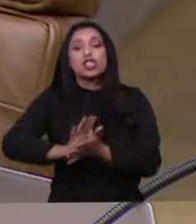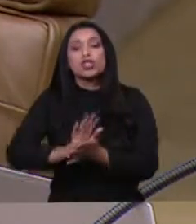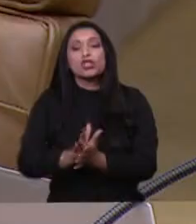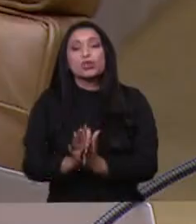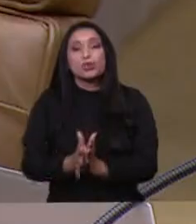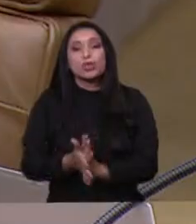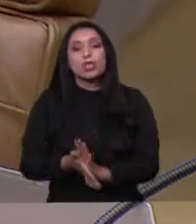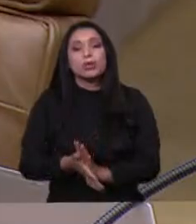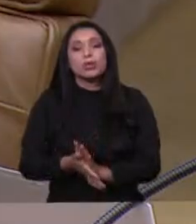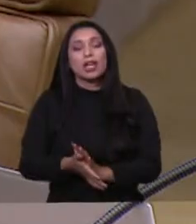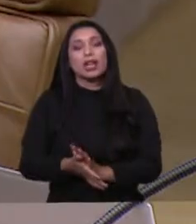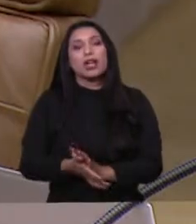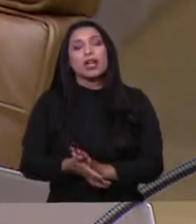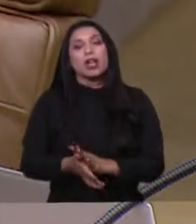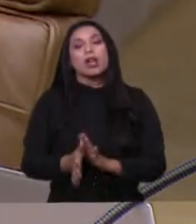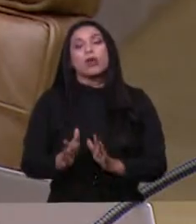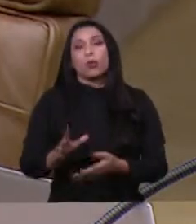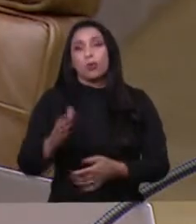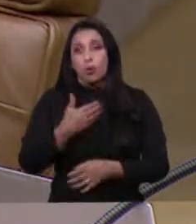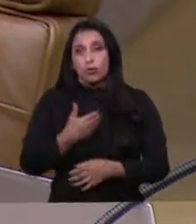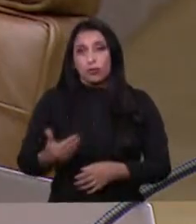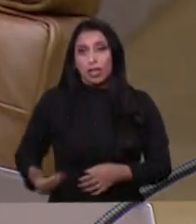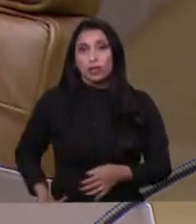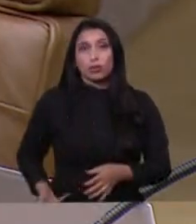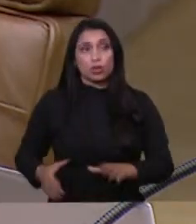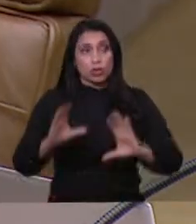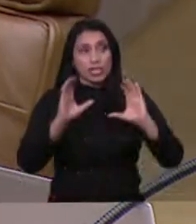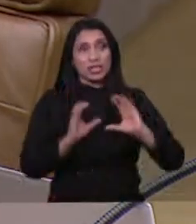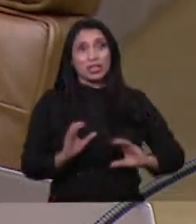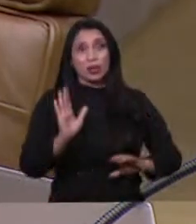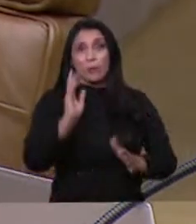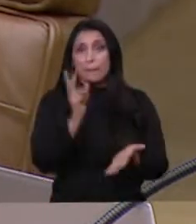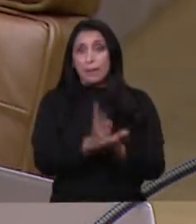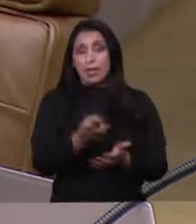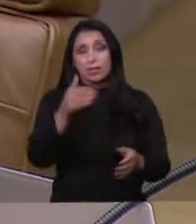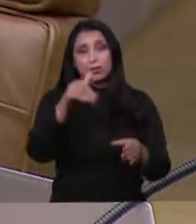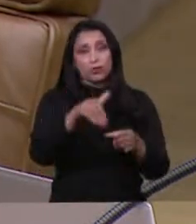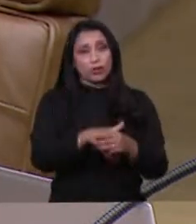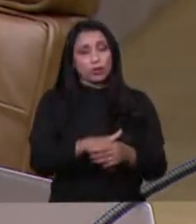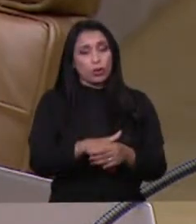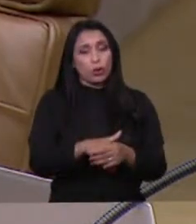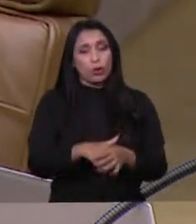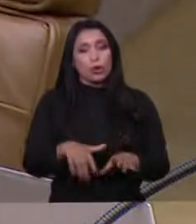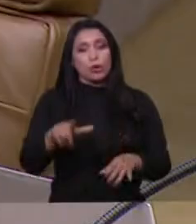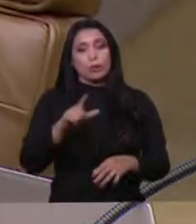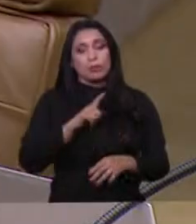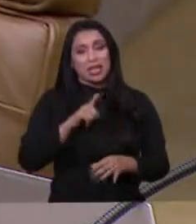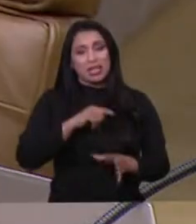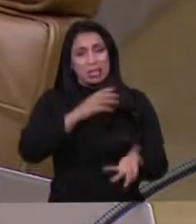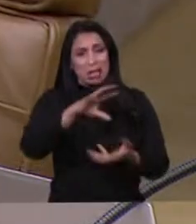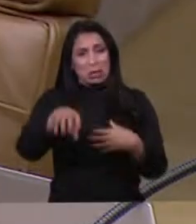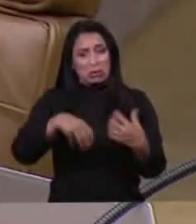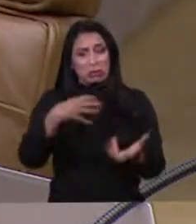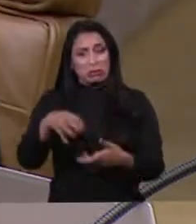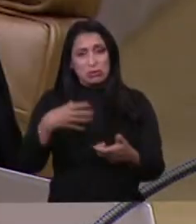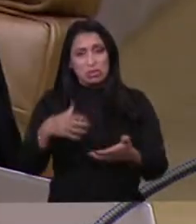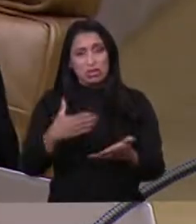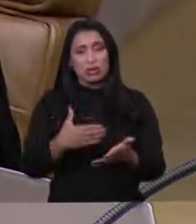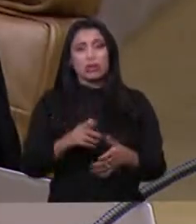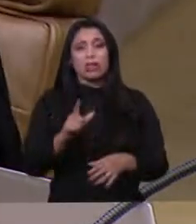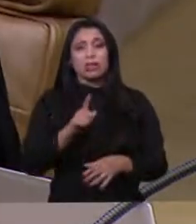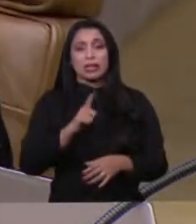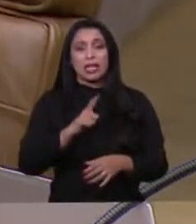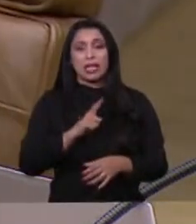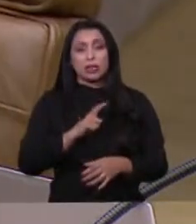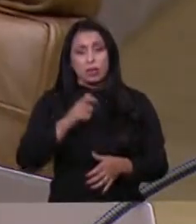do cidadão no governo que ele mesmo escolheu, para que das ruínas do caos possa nascer o reinado da tirania. É